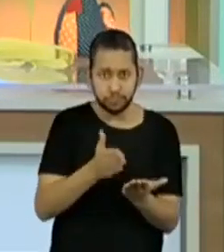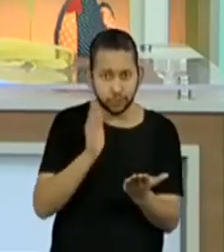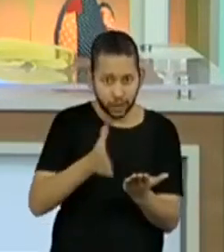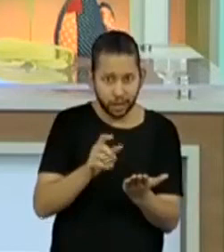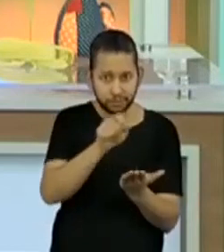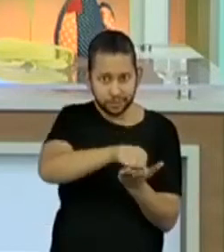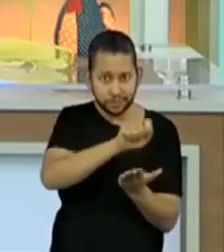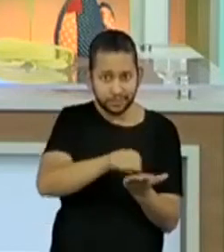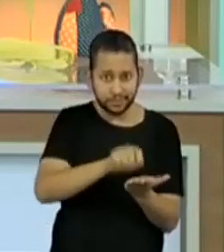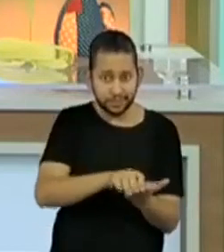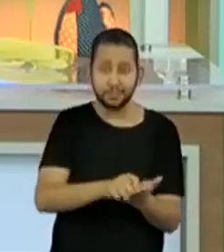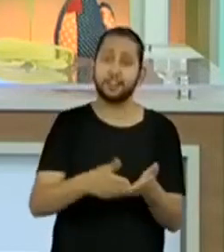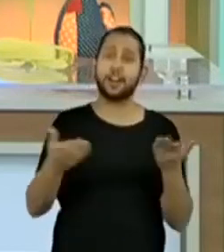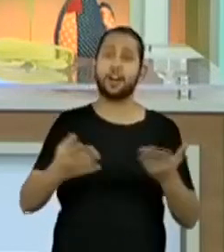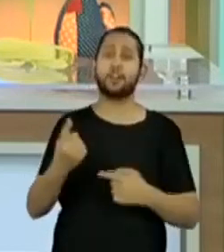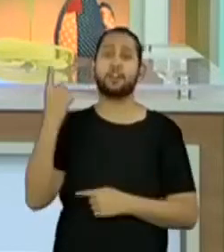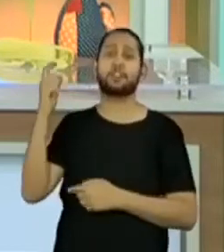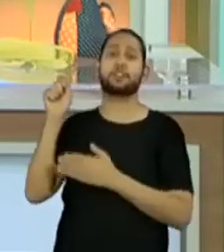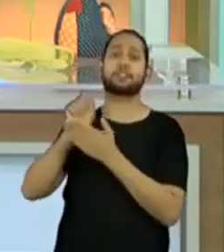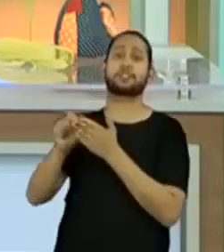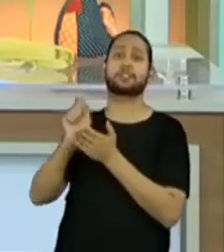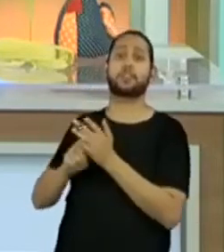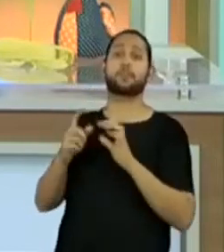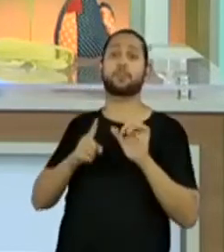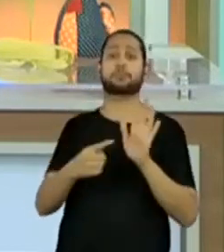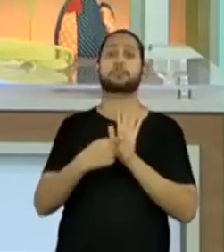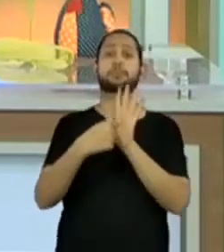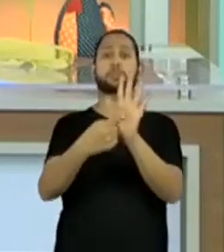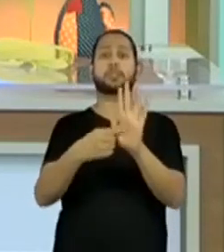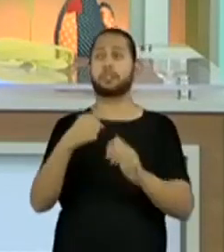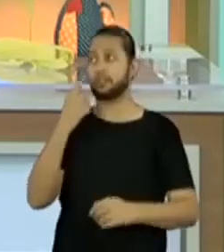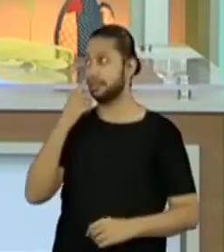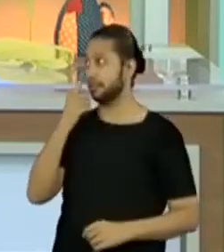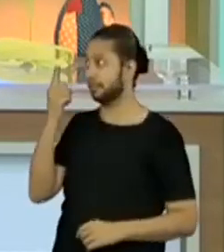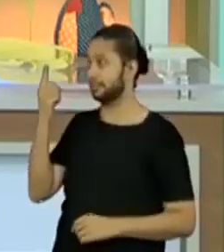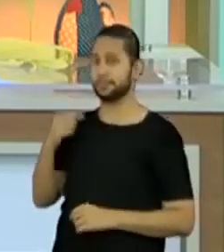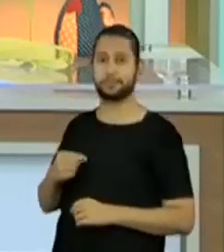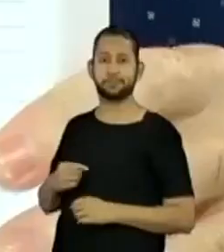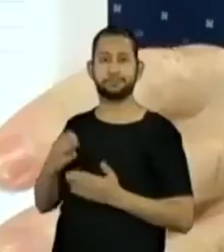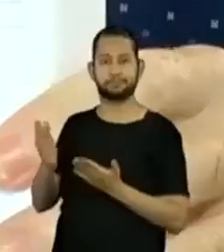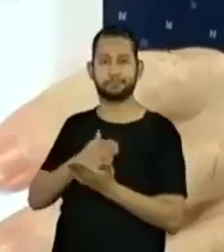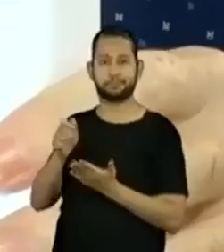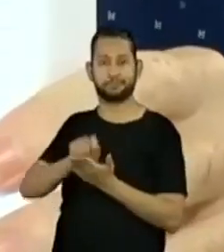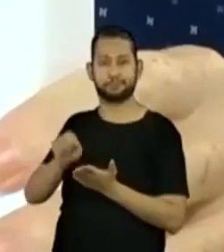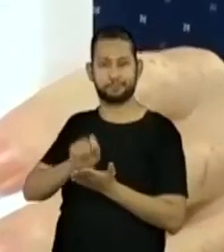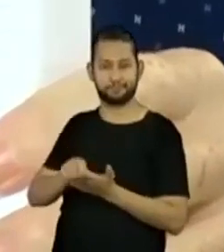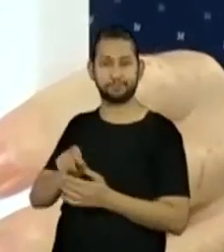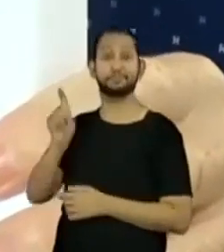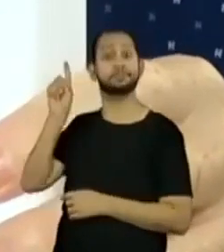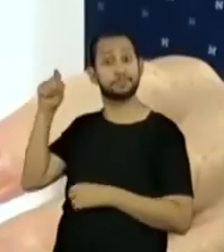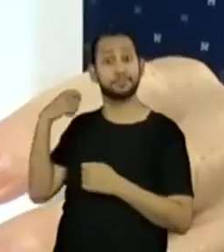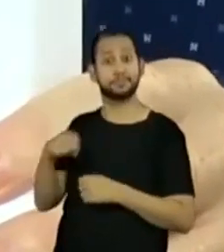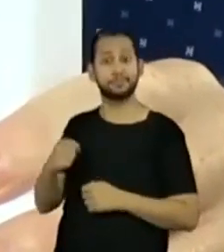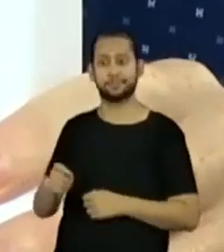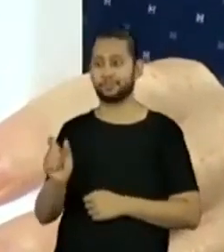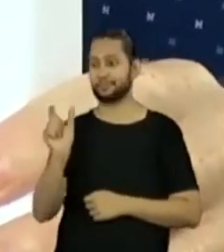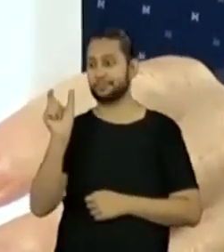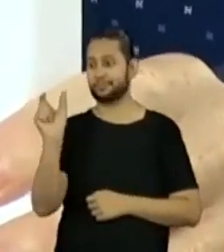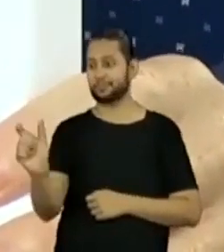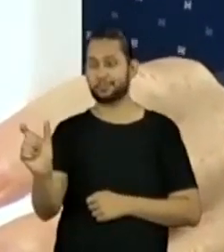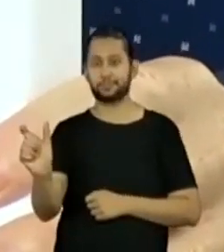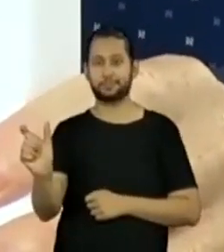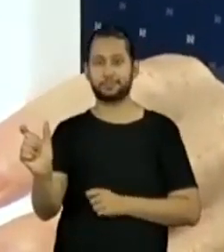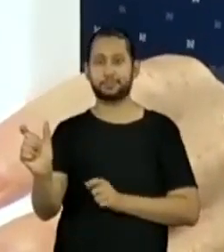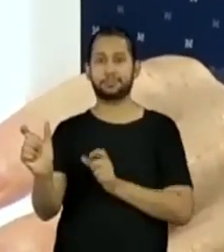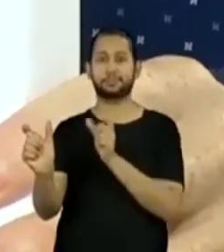fazer essa anotação. Aqui no caderno, vocês vão representar